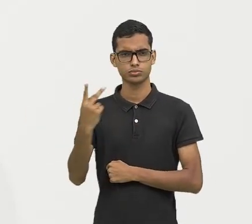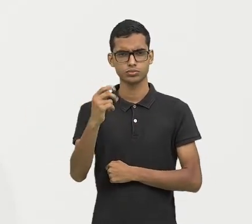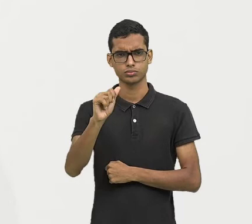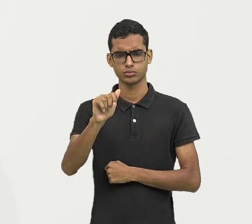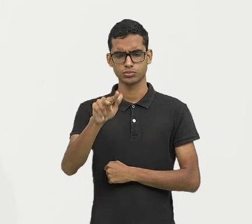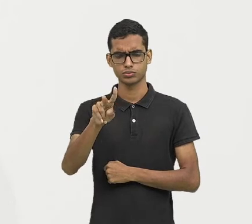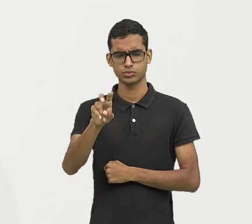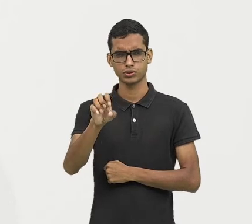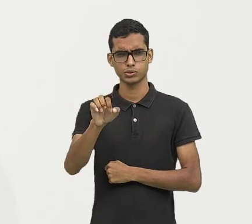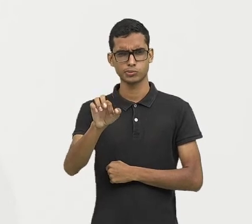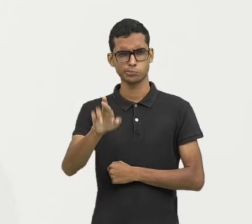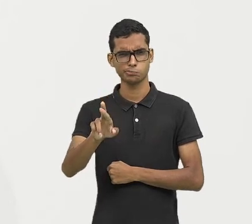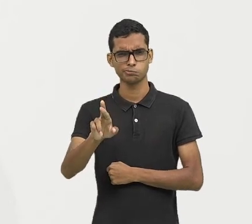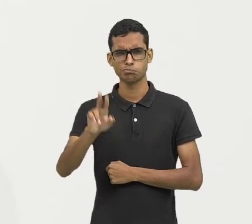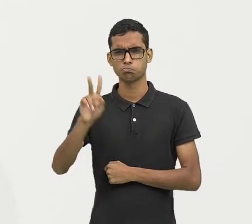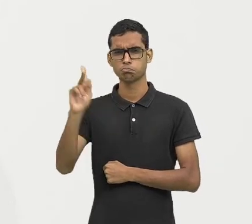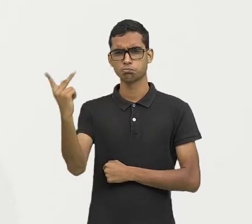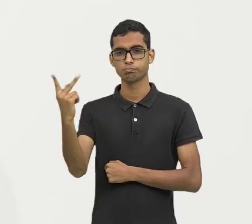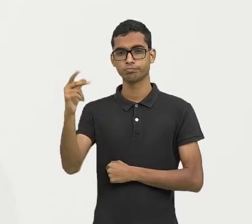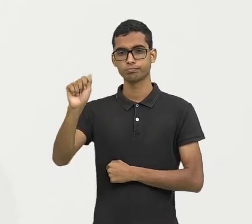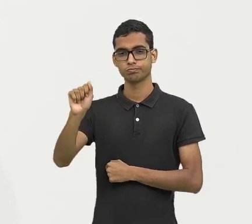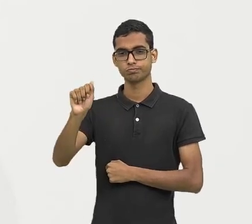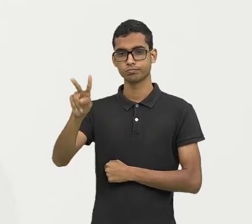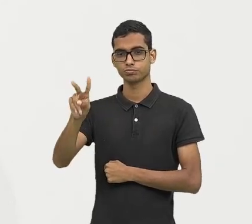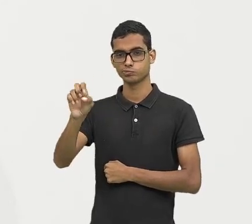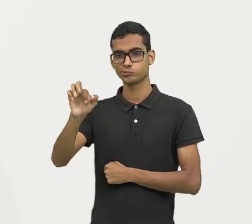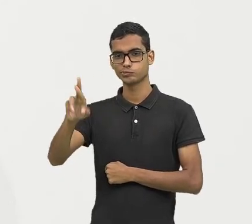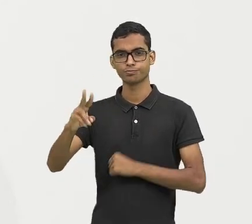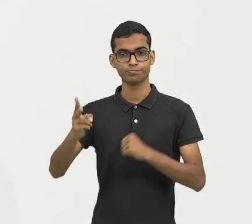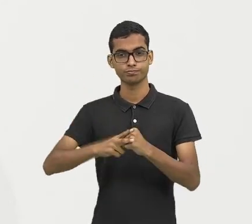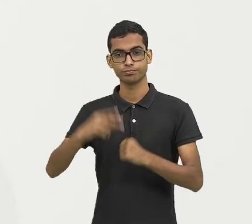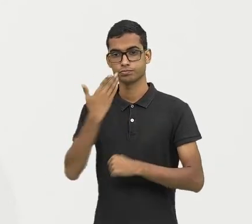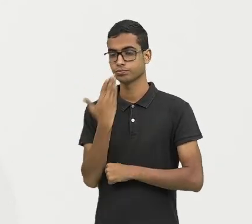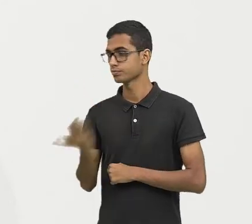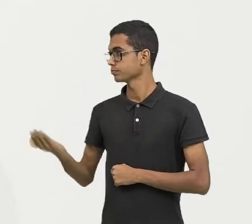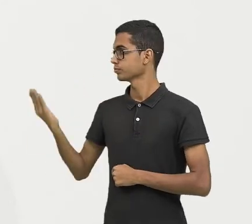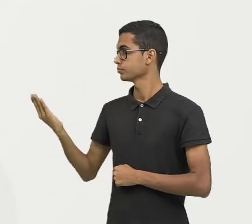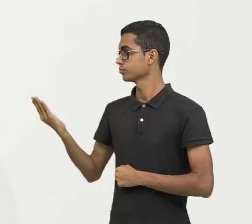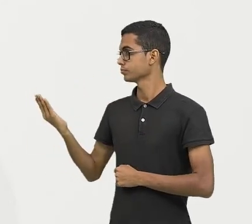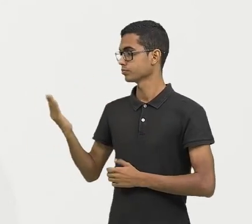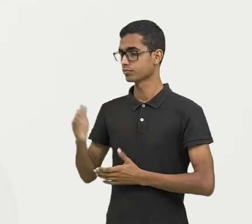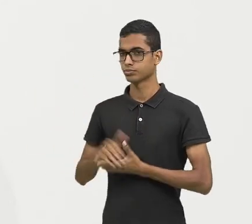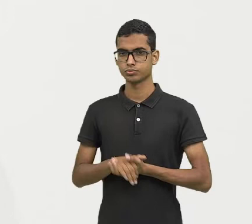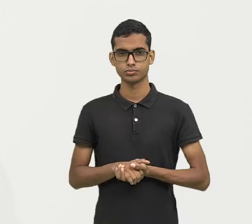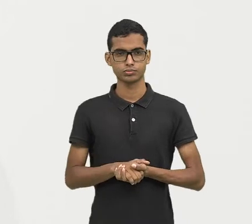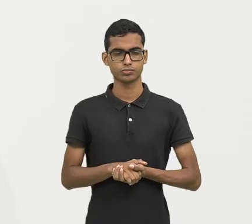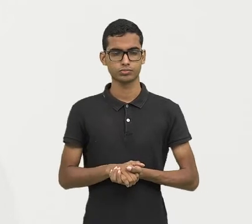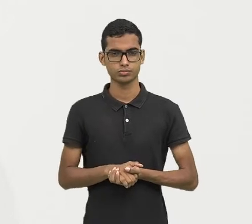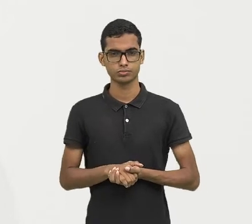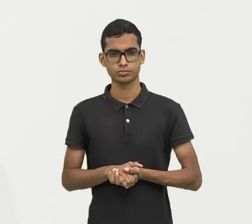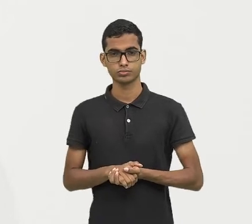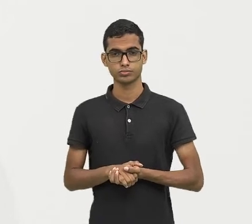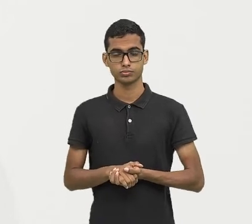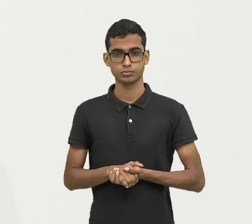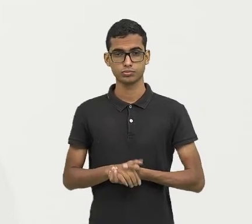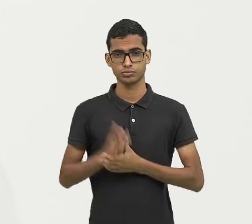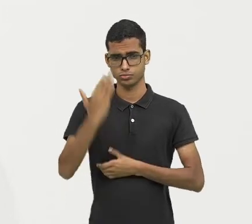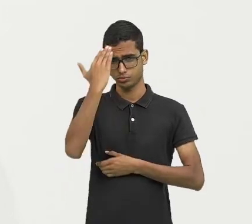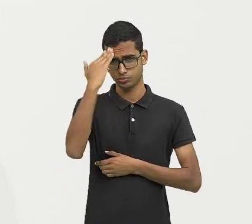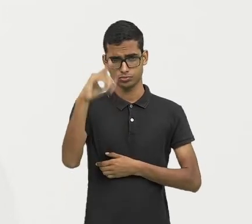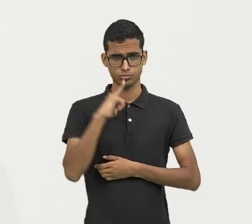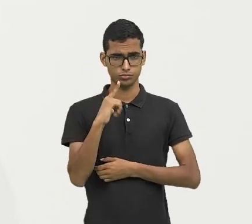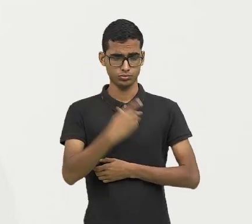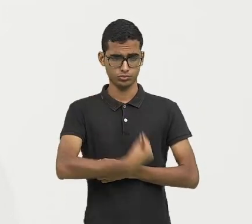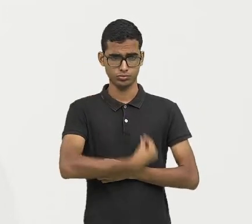haver, certo, gente? Então, olha só, o verbo haver, no sentido de